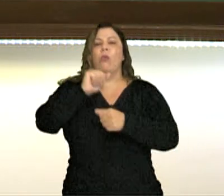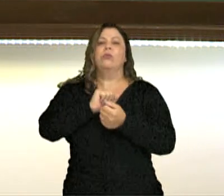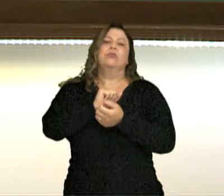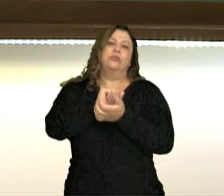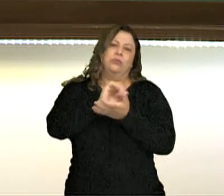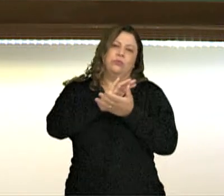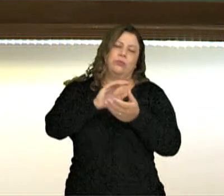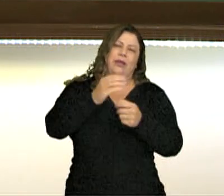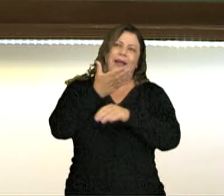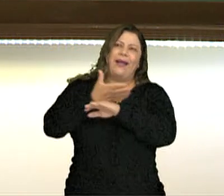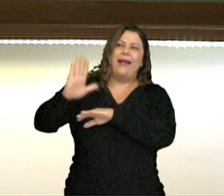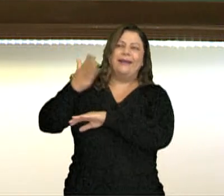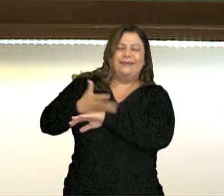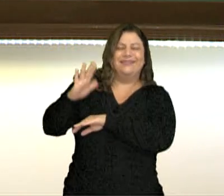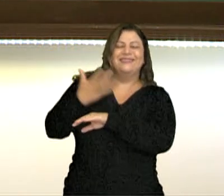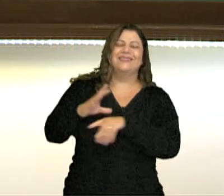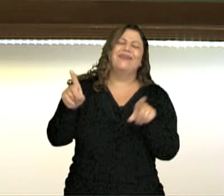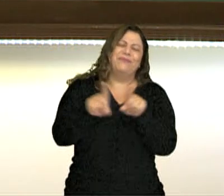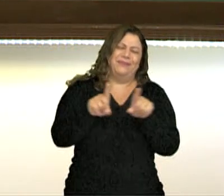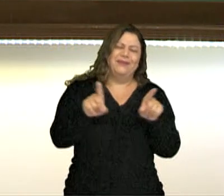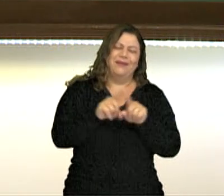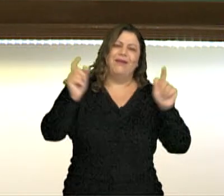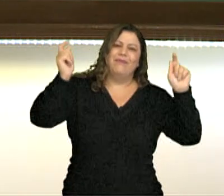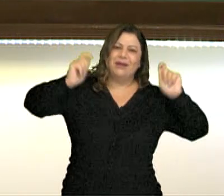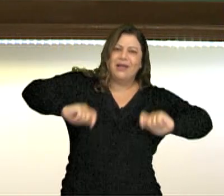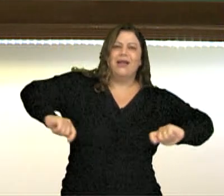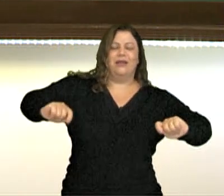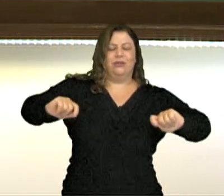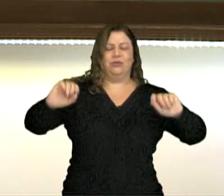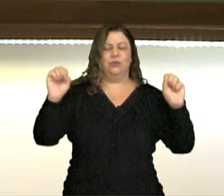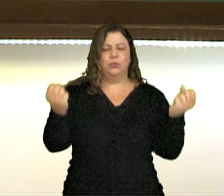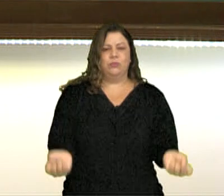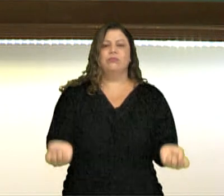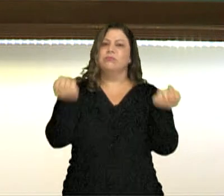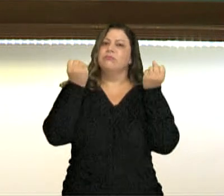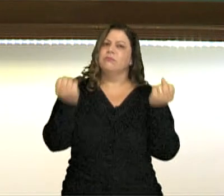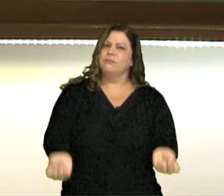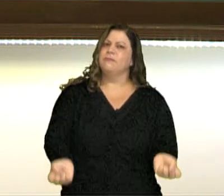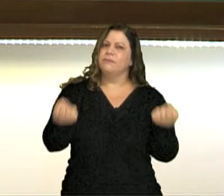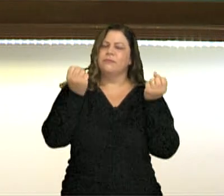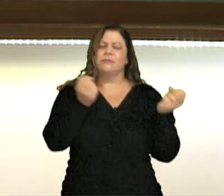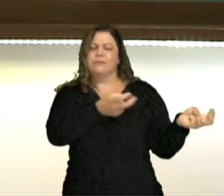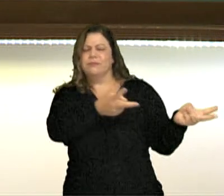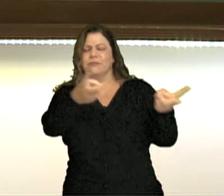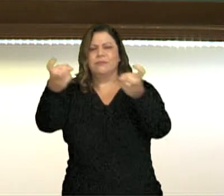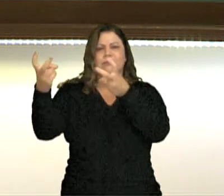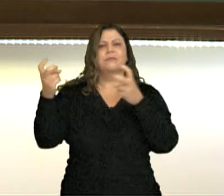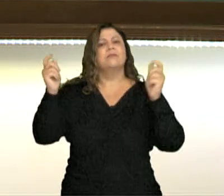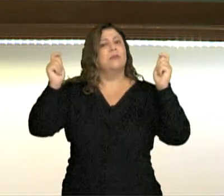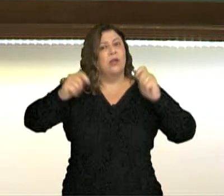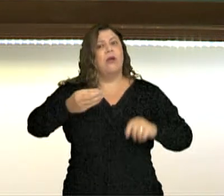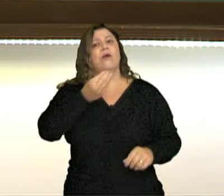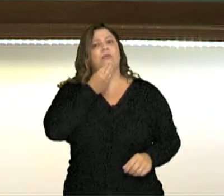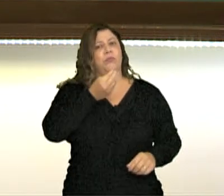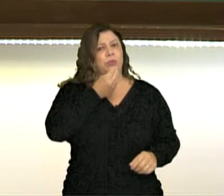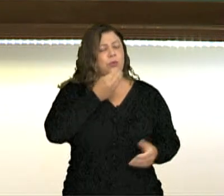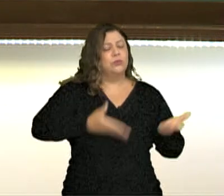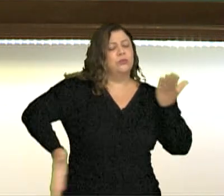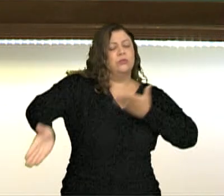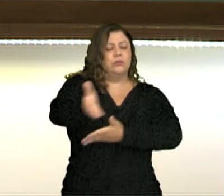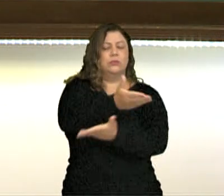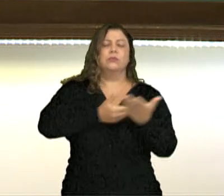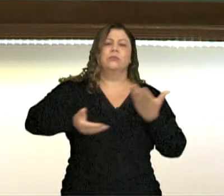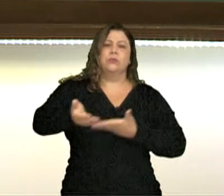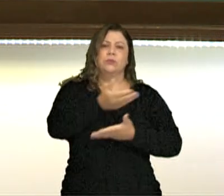com enfoque na ginástica de condicionamento físico, provavelmente você teve a oportunidade de vivenciar